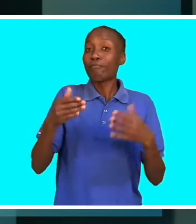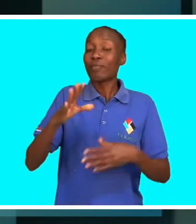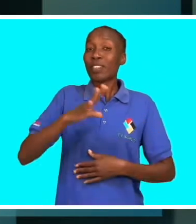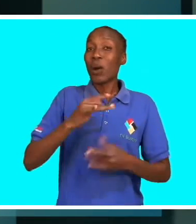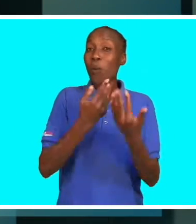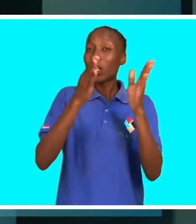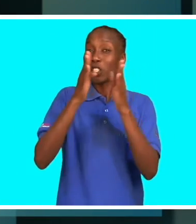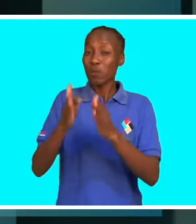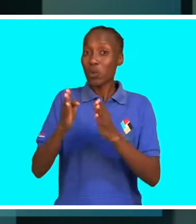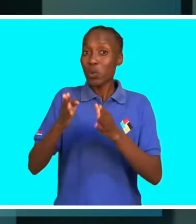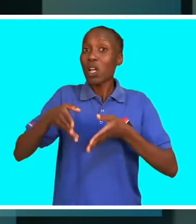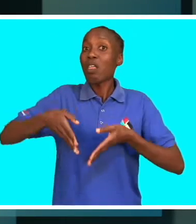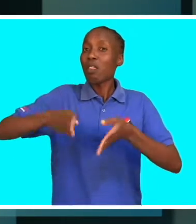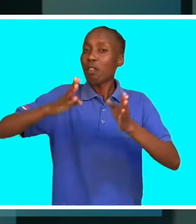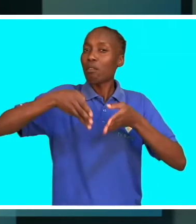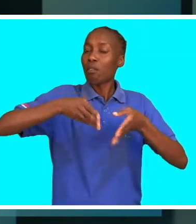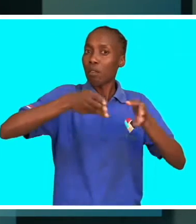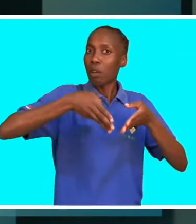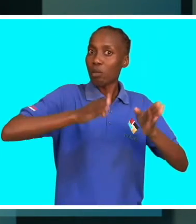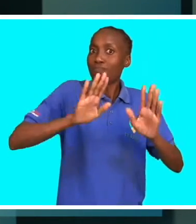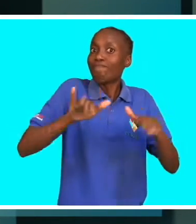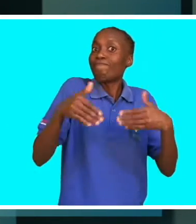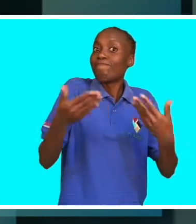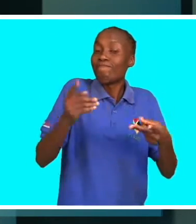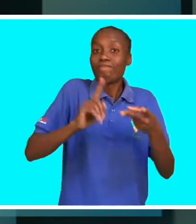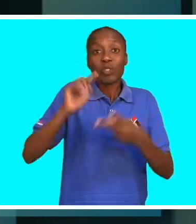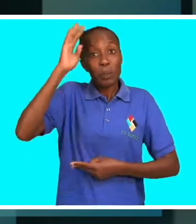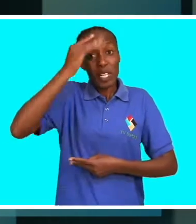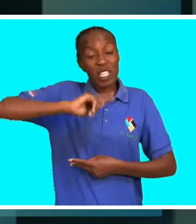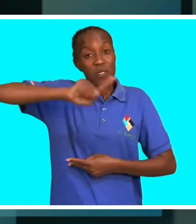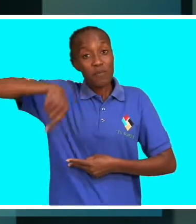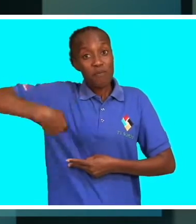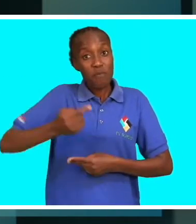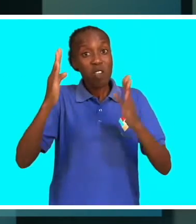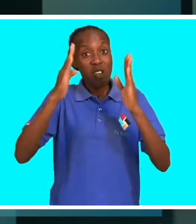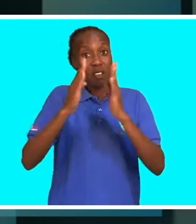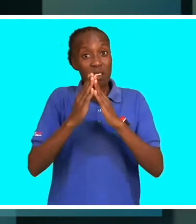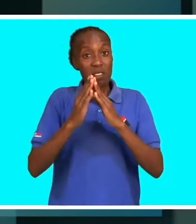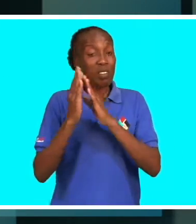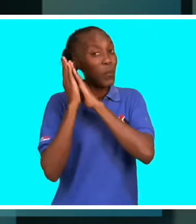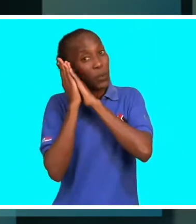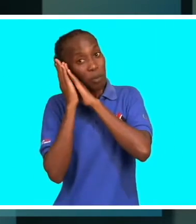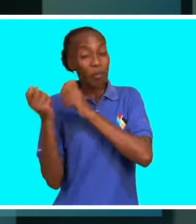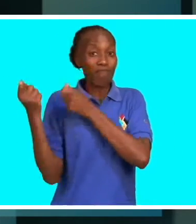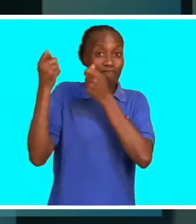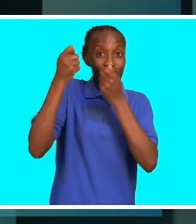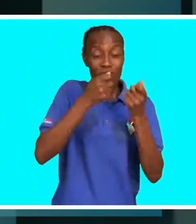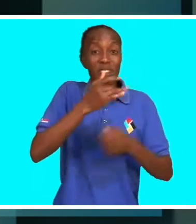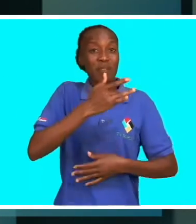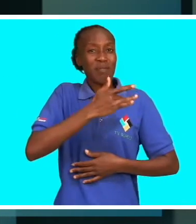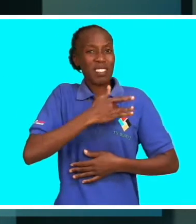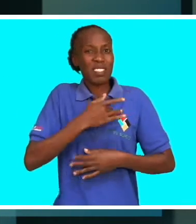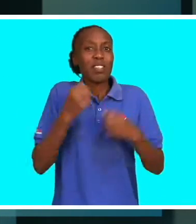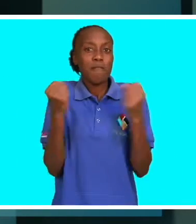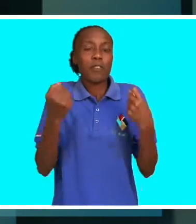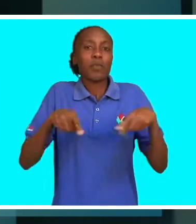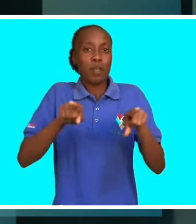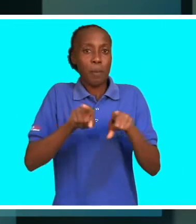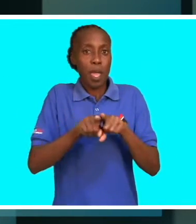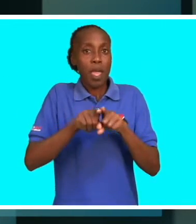existem muitas pessoas carenciadas. Imagine, nós na nossa casa já dormimos confortáveis, mas mesmo assim